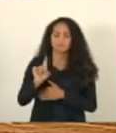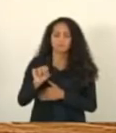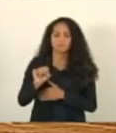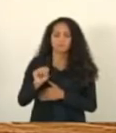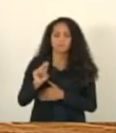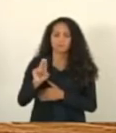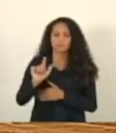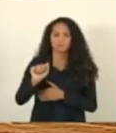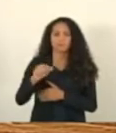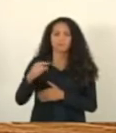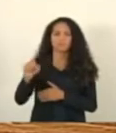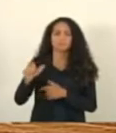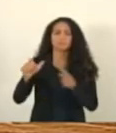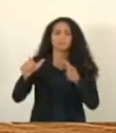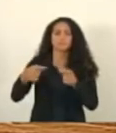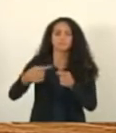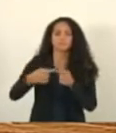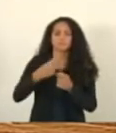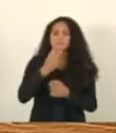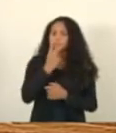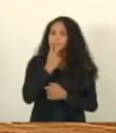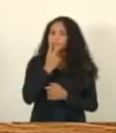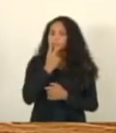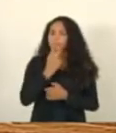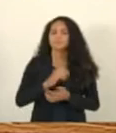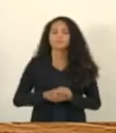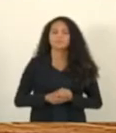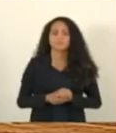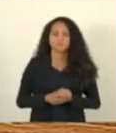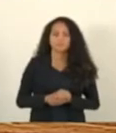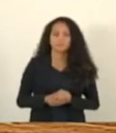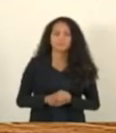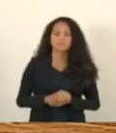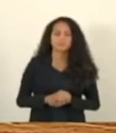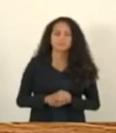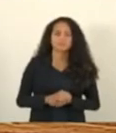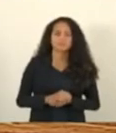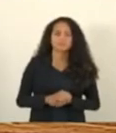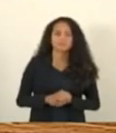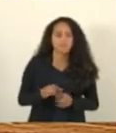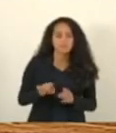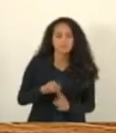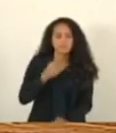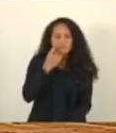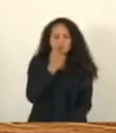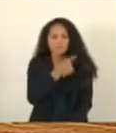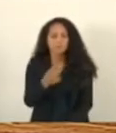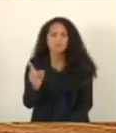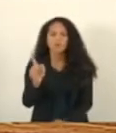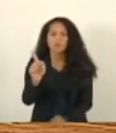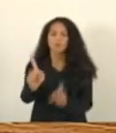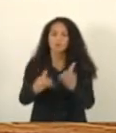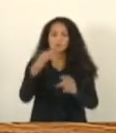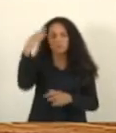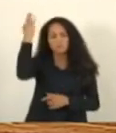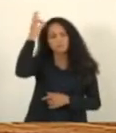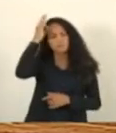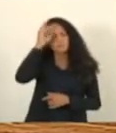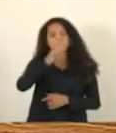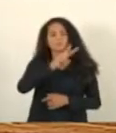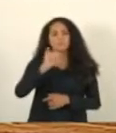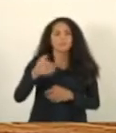em vista ter constatado que a população capixaba